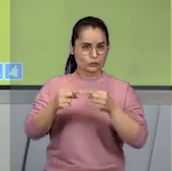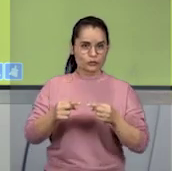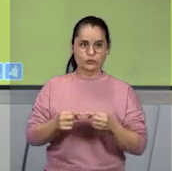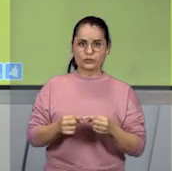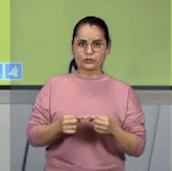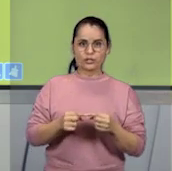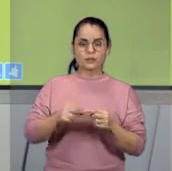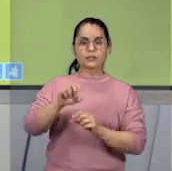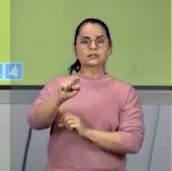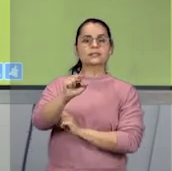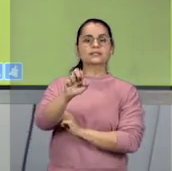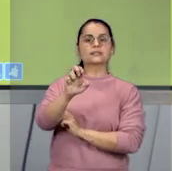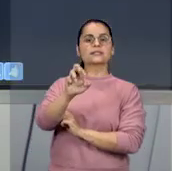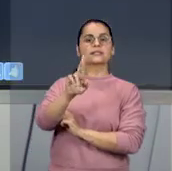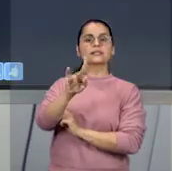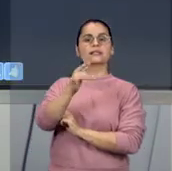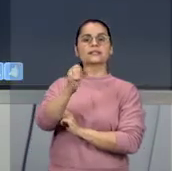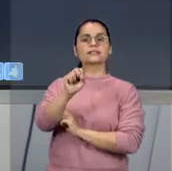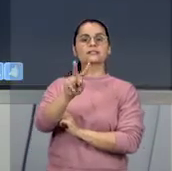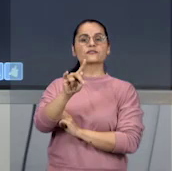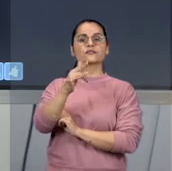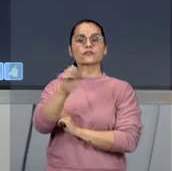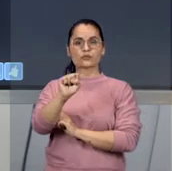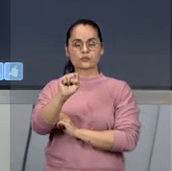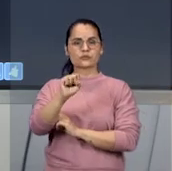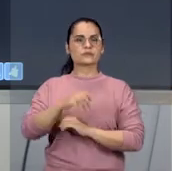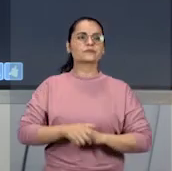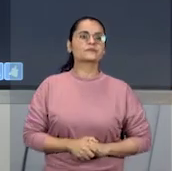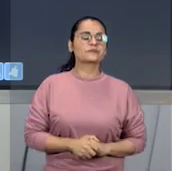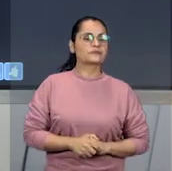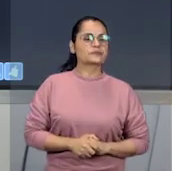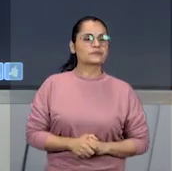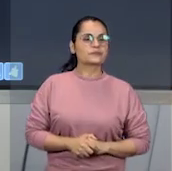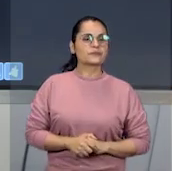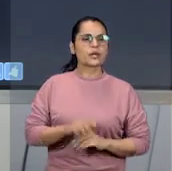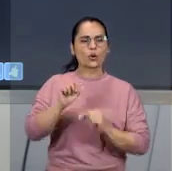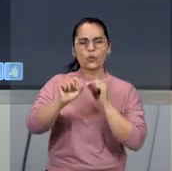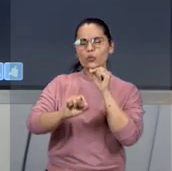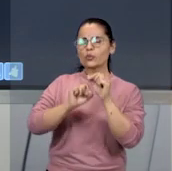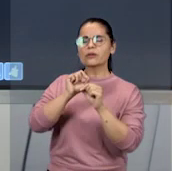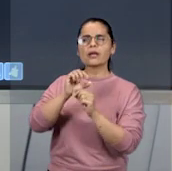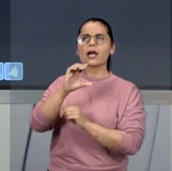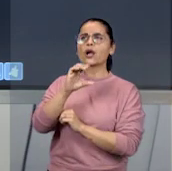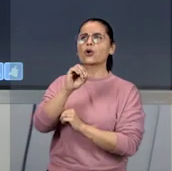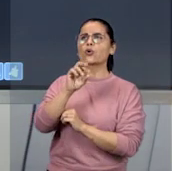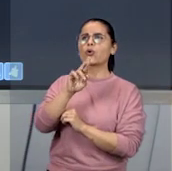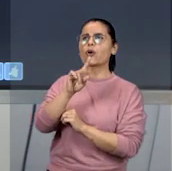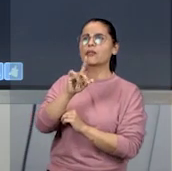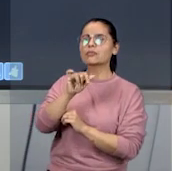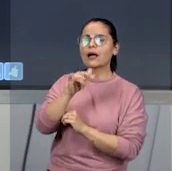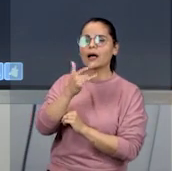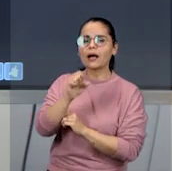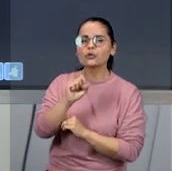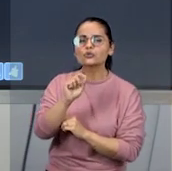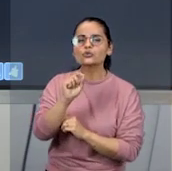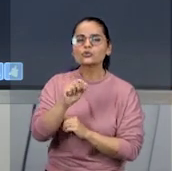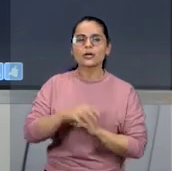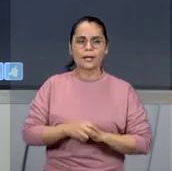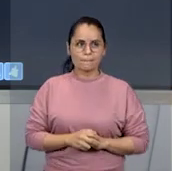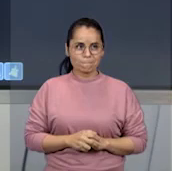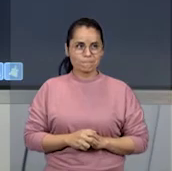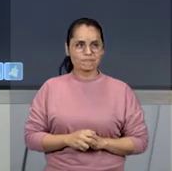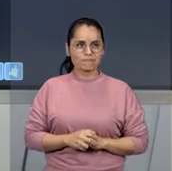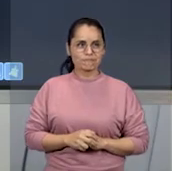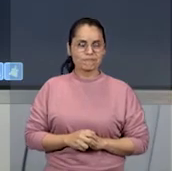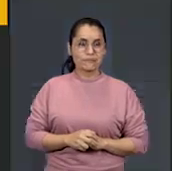habilidades aí que a gente vai trabalhar. Então vamos lá, o que são cordados? Os